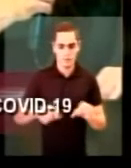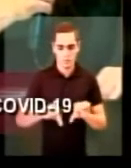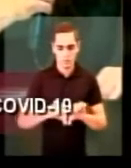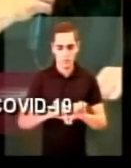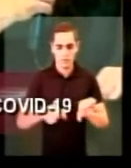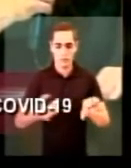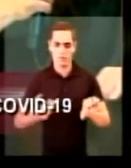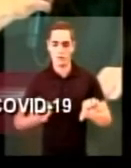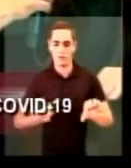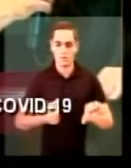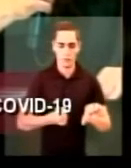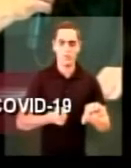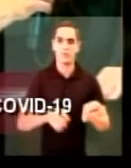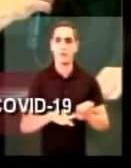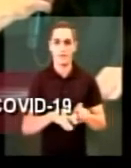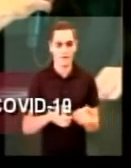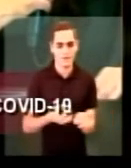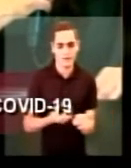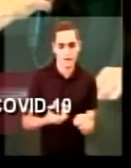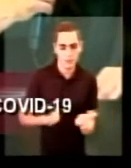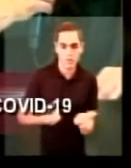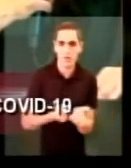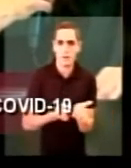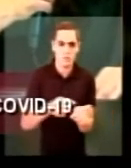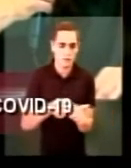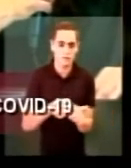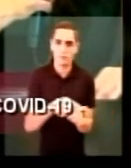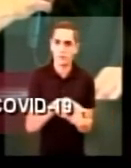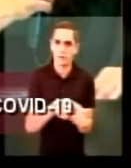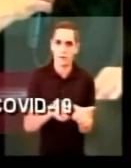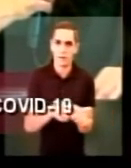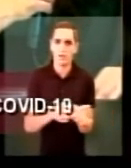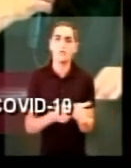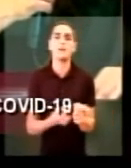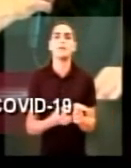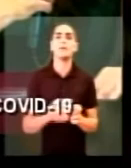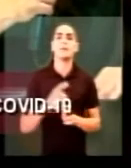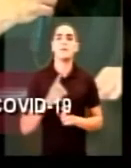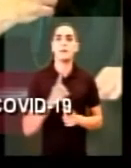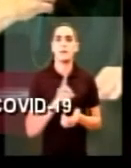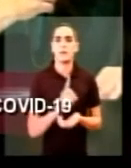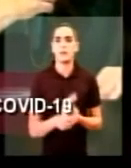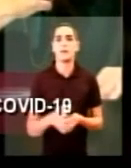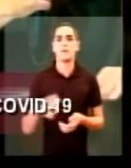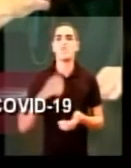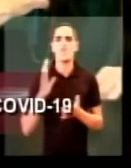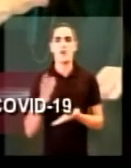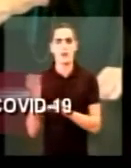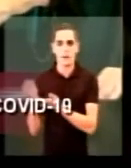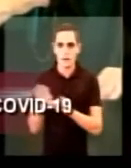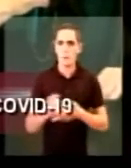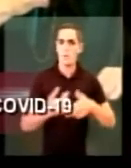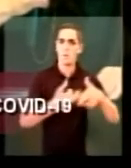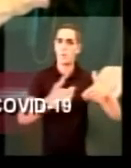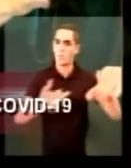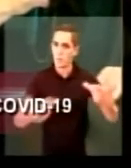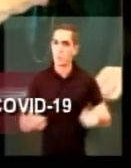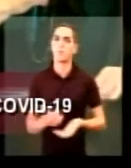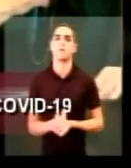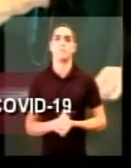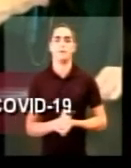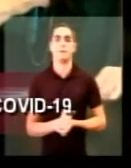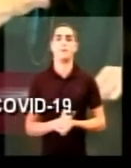mil seringas e 217 mil agulhas e estamos com programação, inclusive já com contato